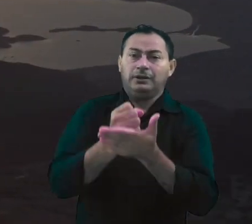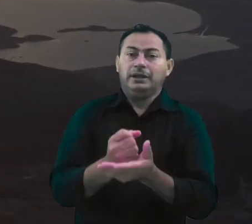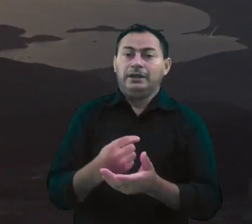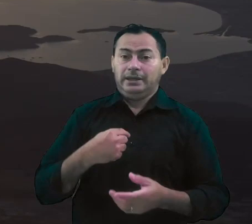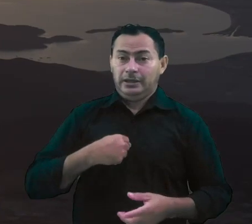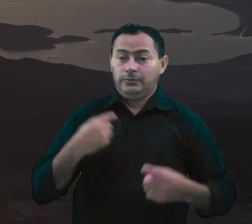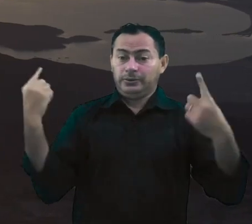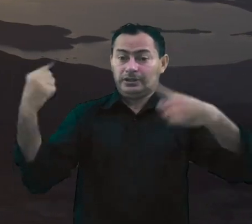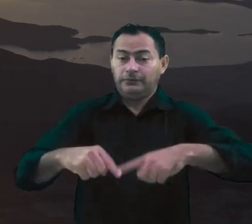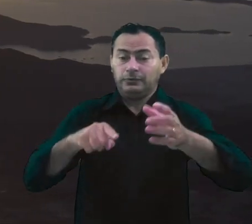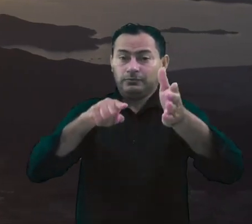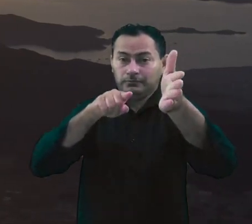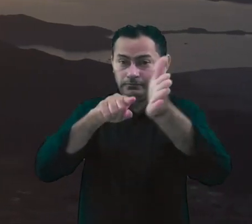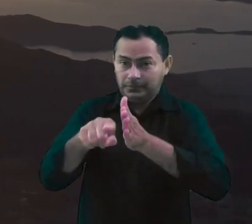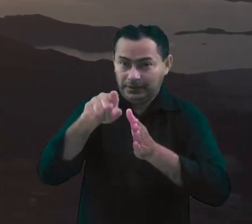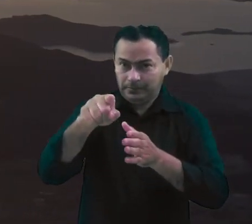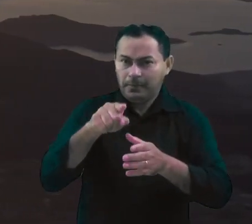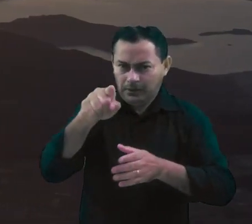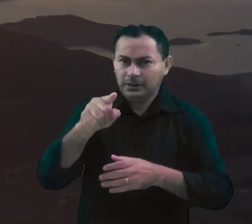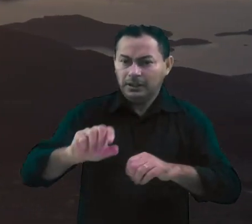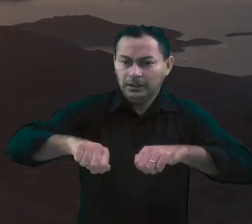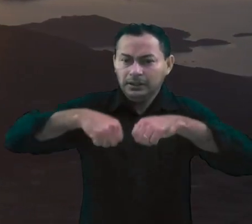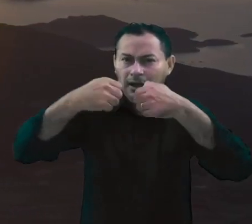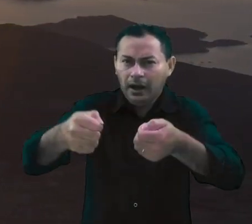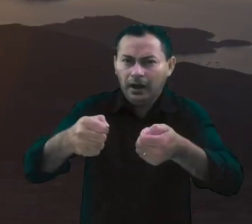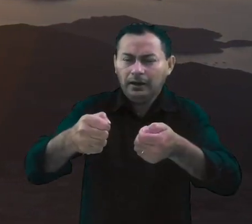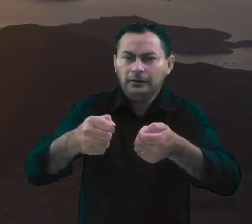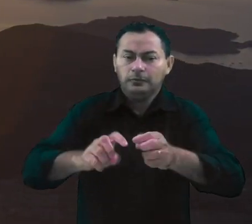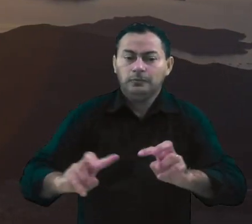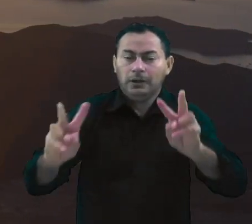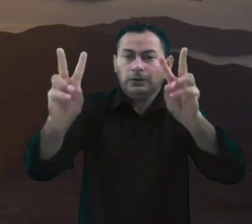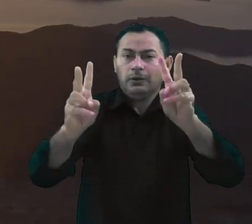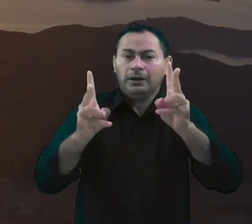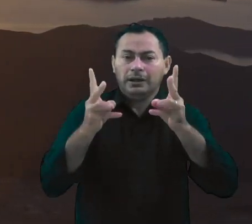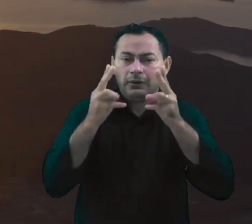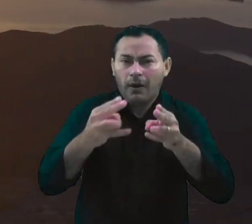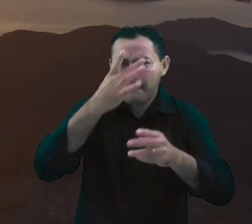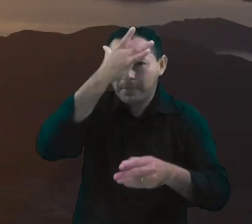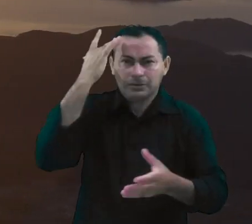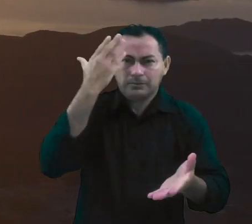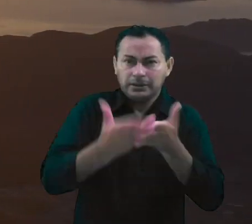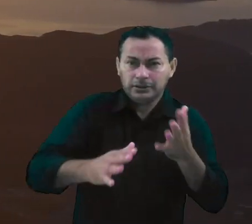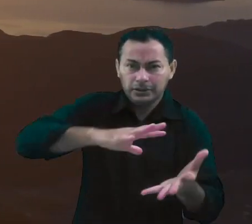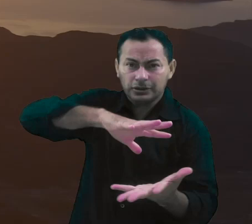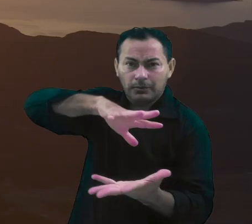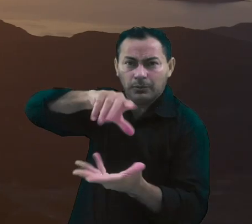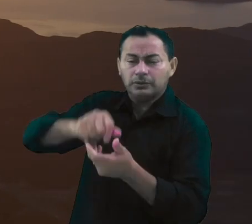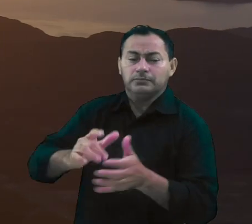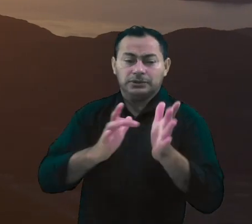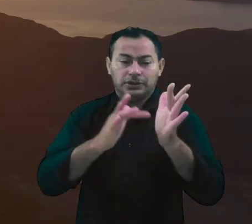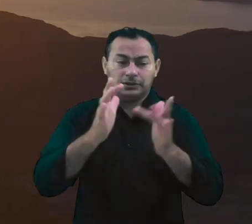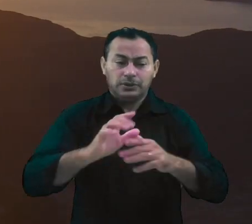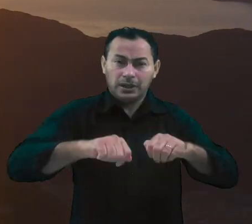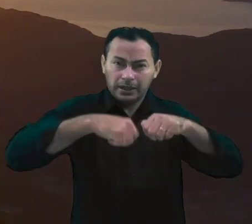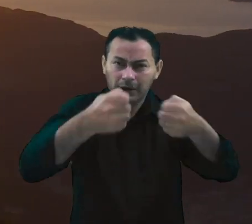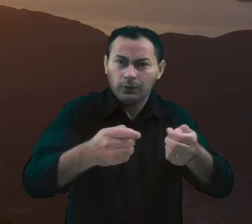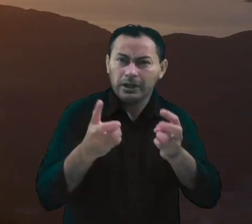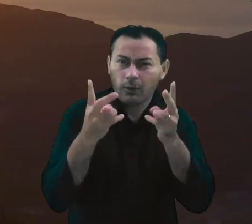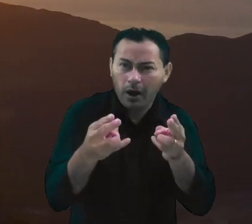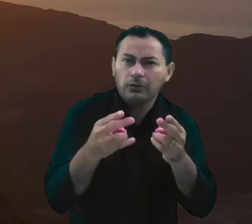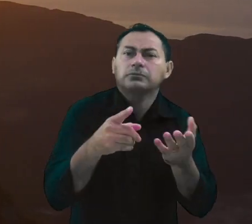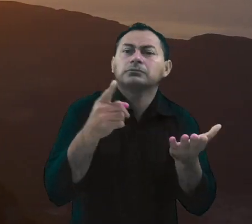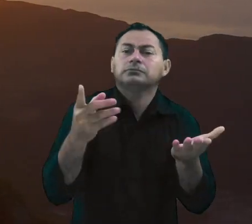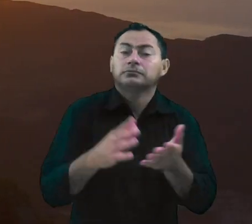salvo, eu o desafio com a seguinte pergunta. Você dá o mesmo valor aos perdidos deste mundo que Jesus